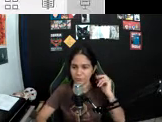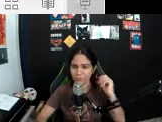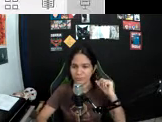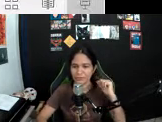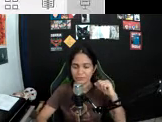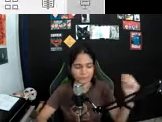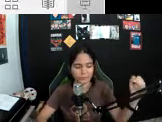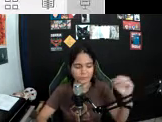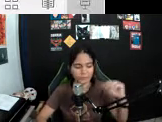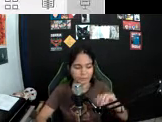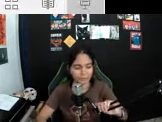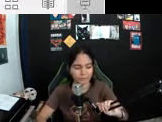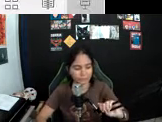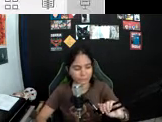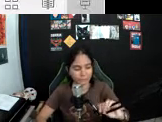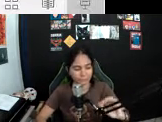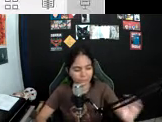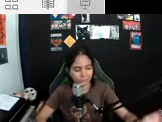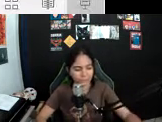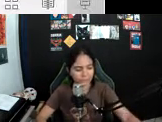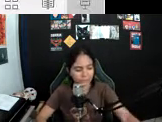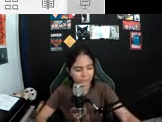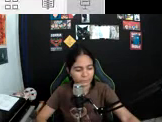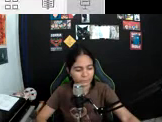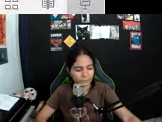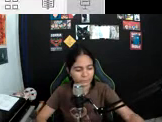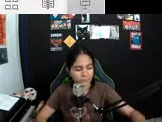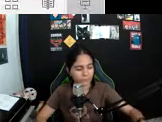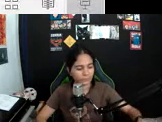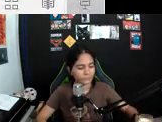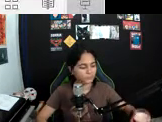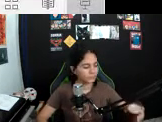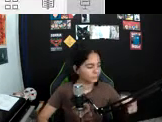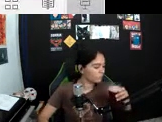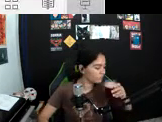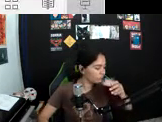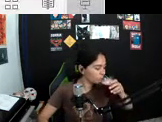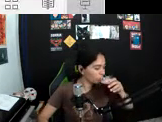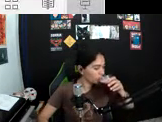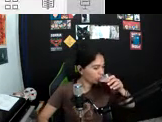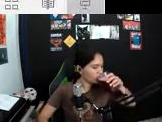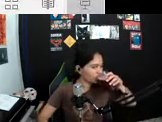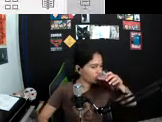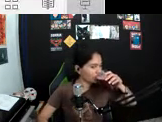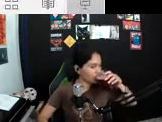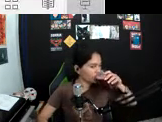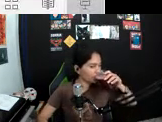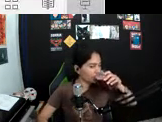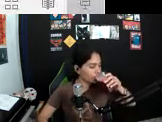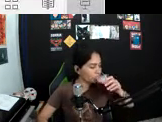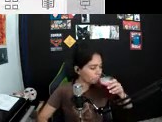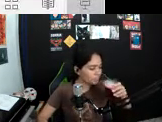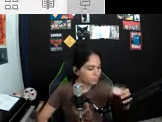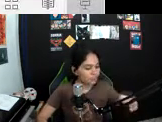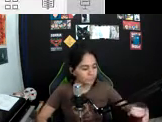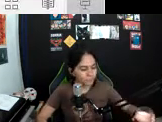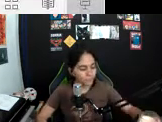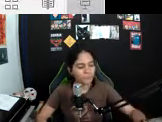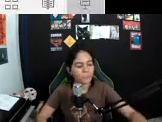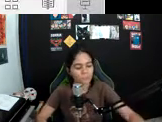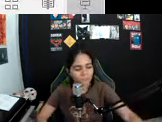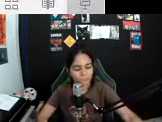professora Oi, Gilsandra, Gessandra, pode falar. aqui mesmo em Lucena, infelizmente, o pessoal já não está usando mais